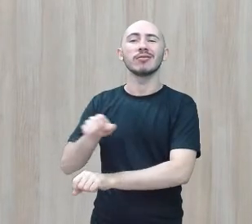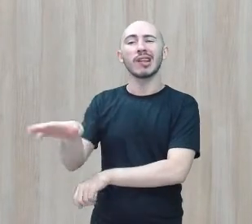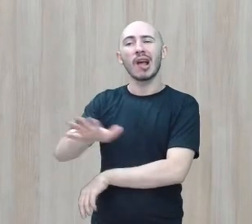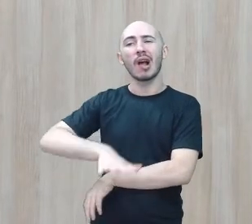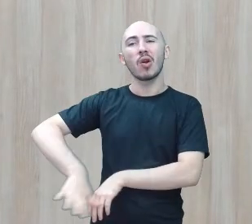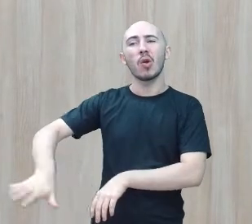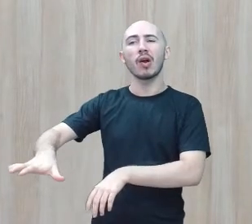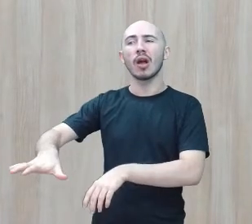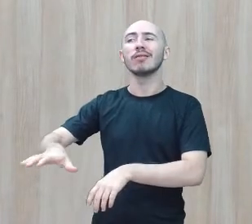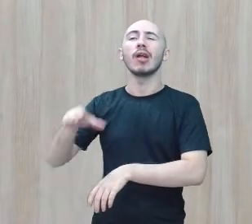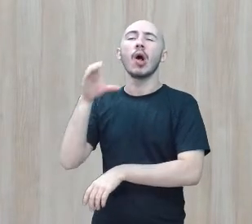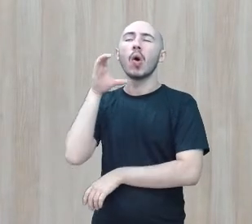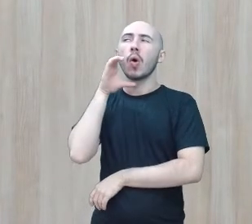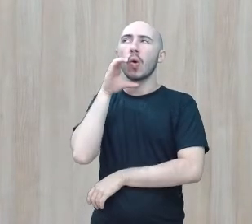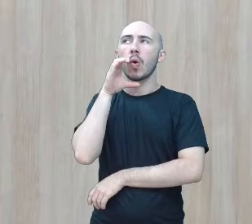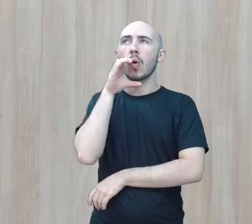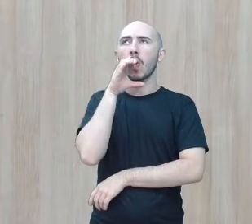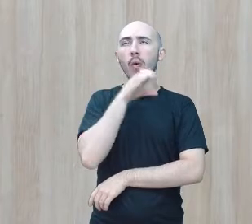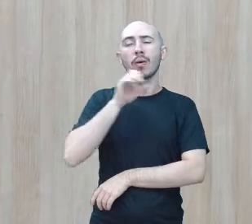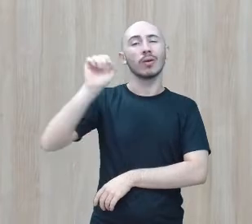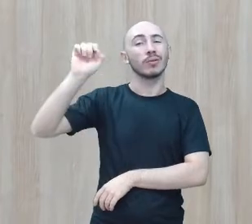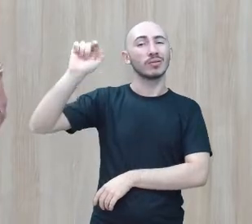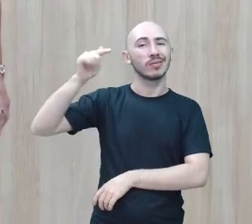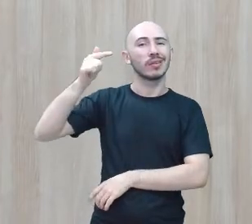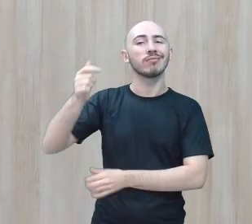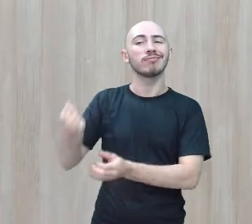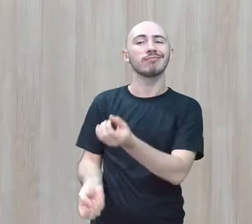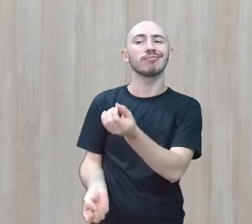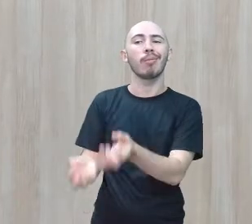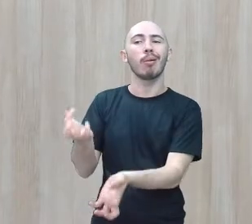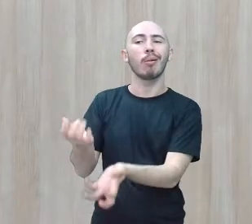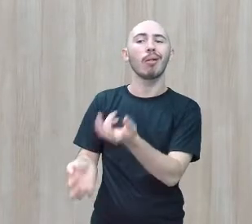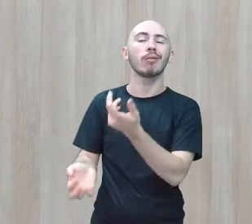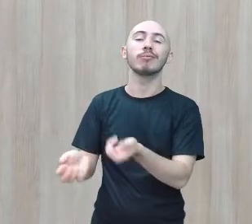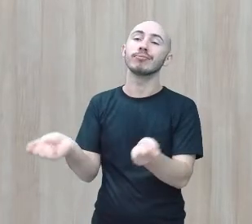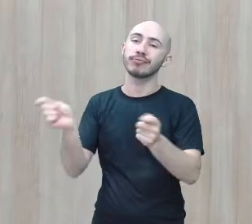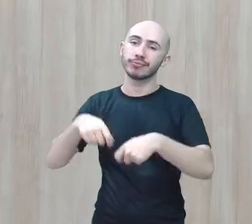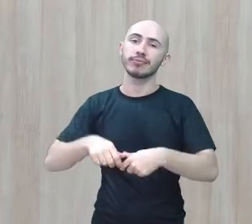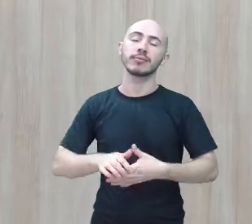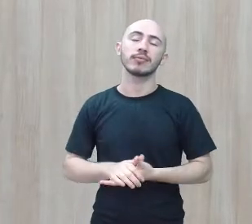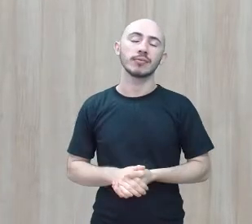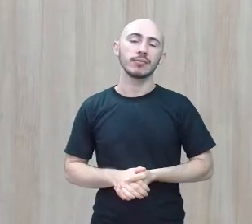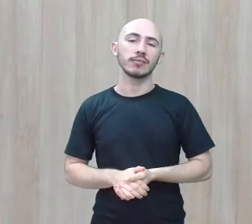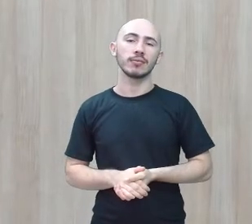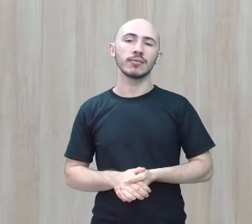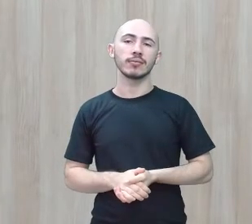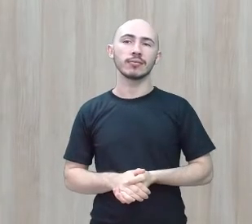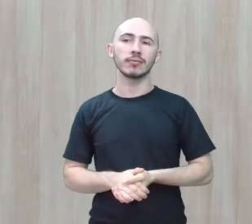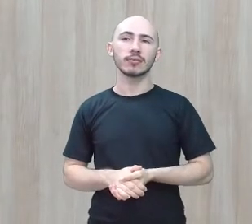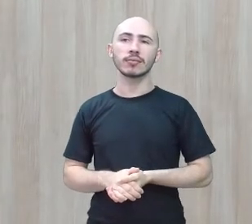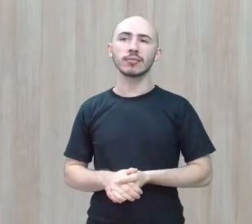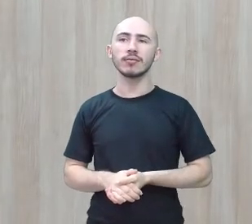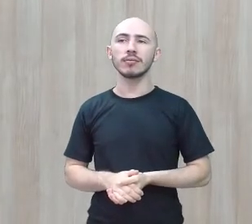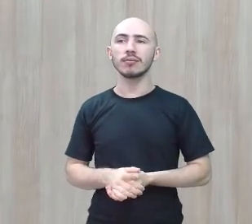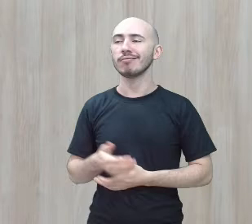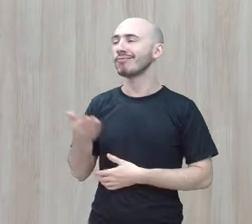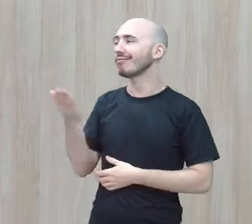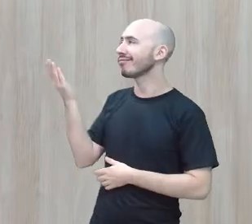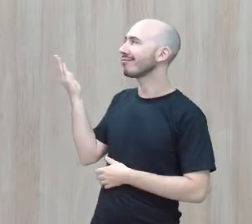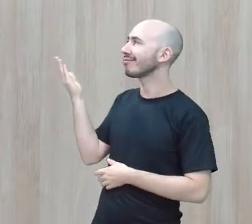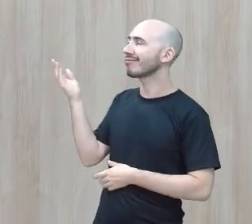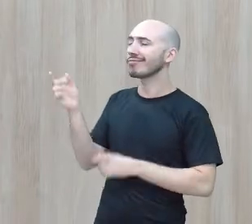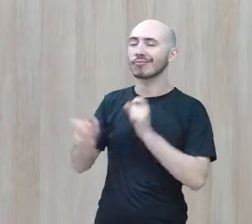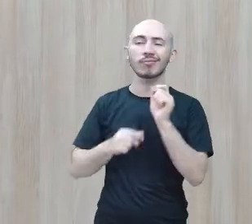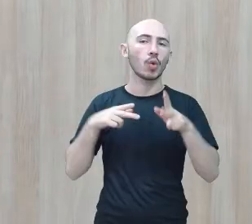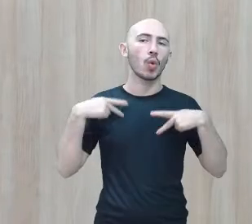aquela folhinha com o calor do sol e promover aí um acidente. A questão antrópica provocada